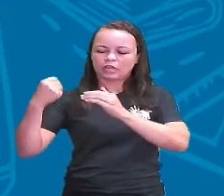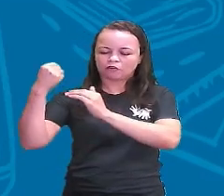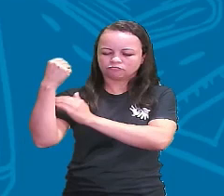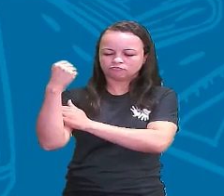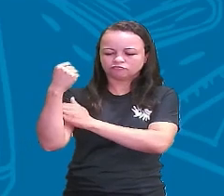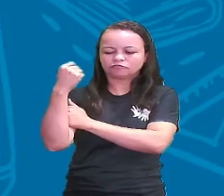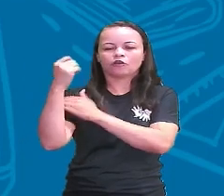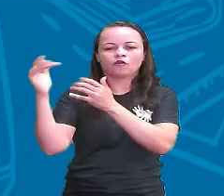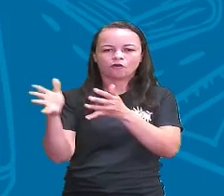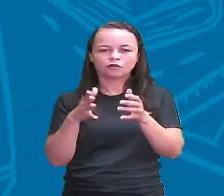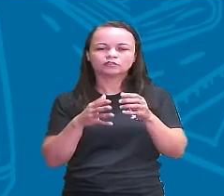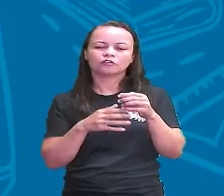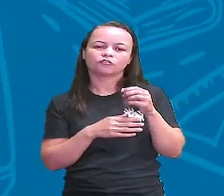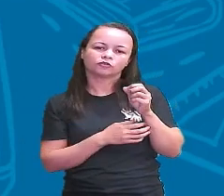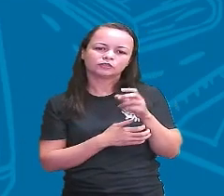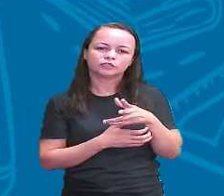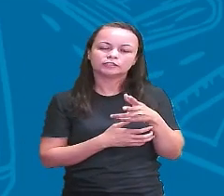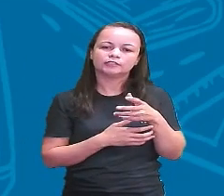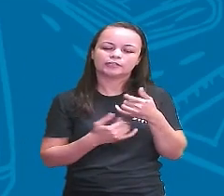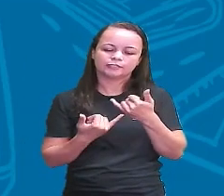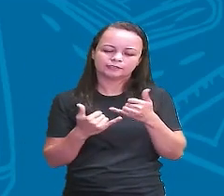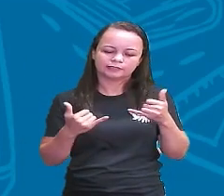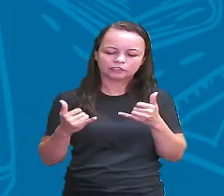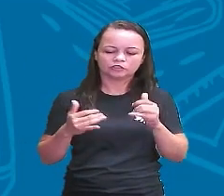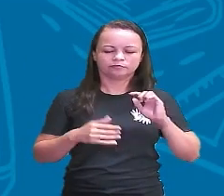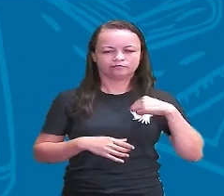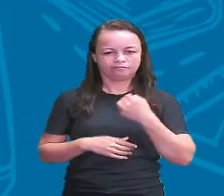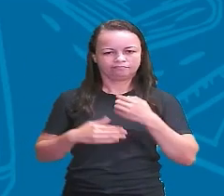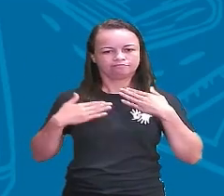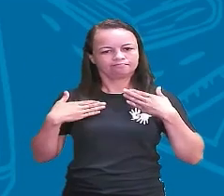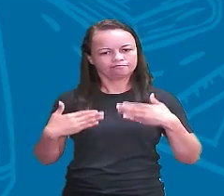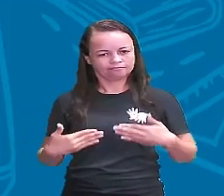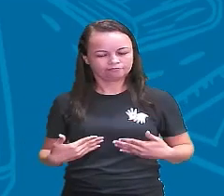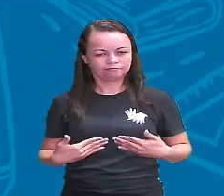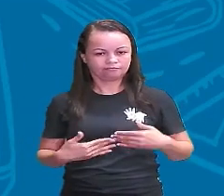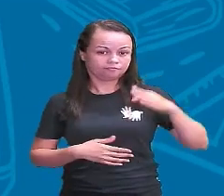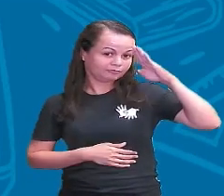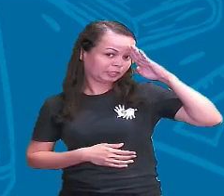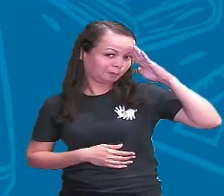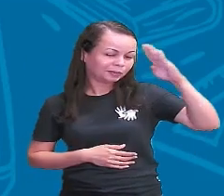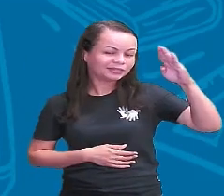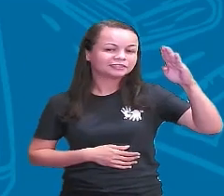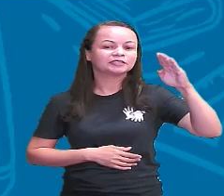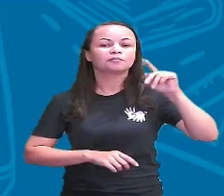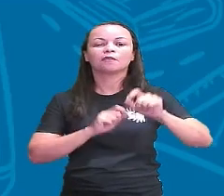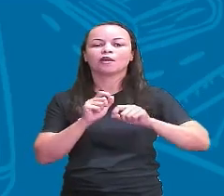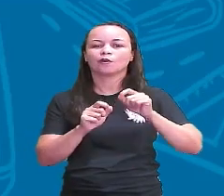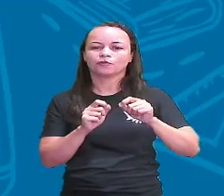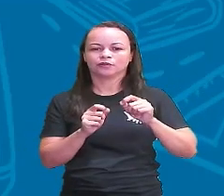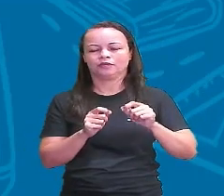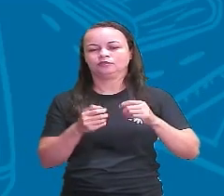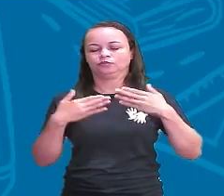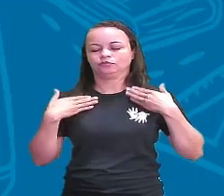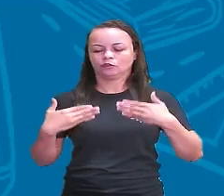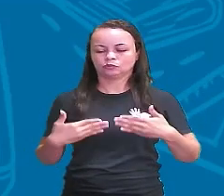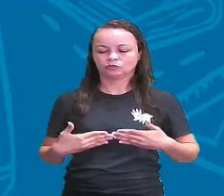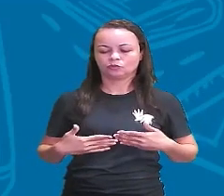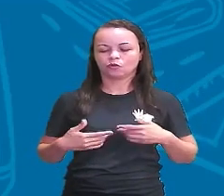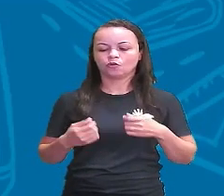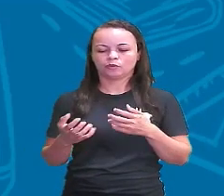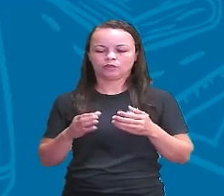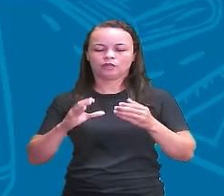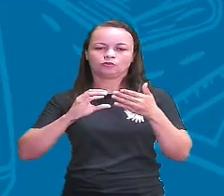de energia para o nosso corpo. E eu diria que a principal fonte de energia do nosso corpo são